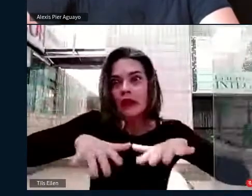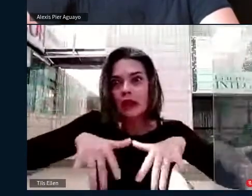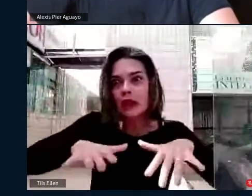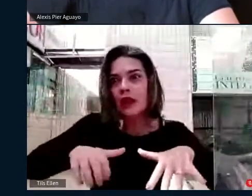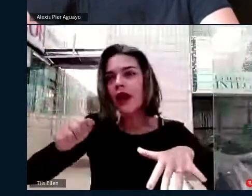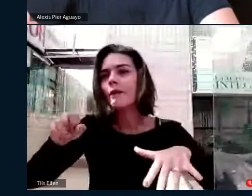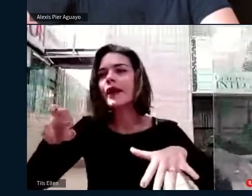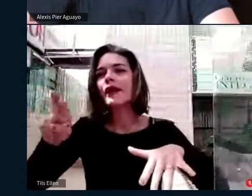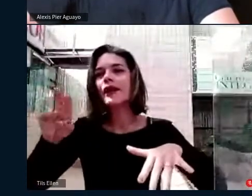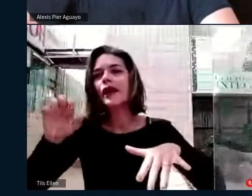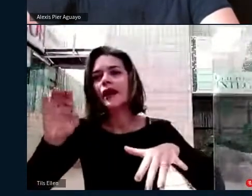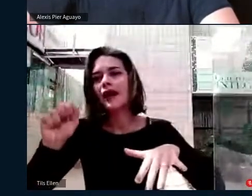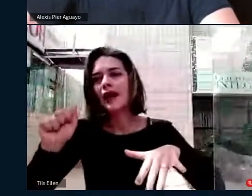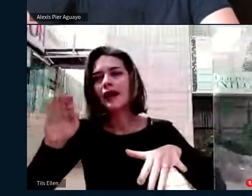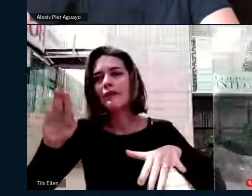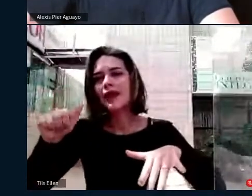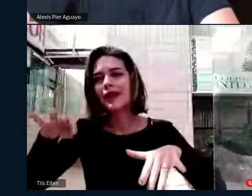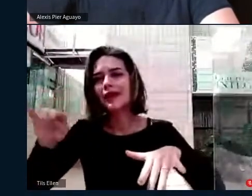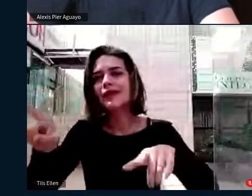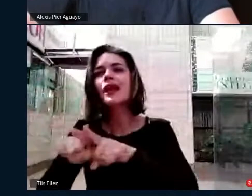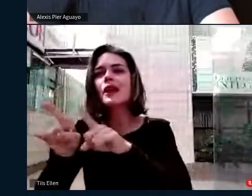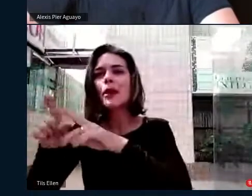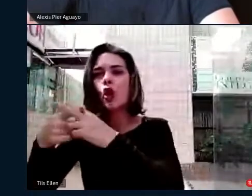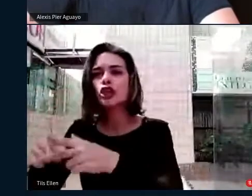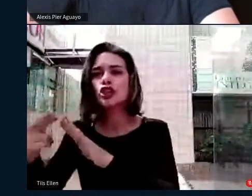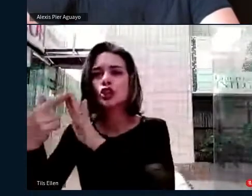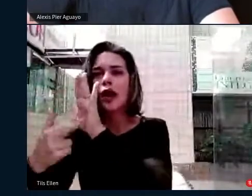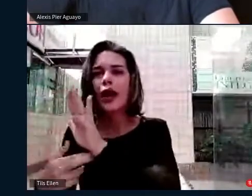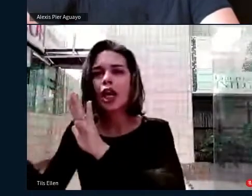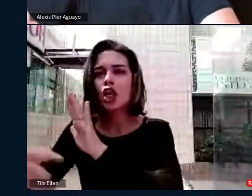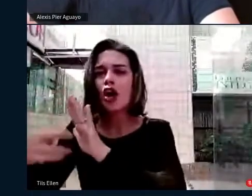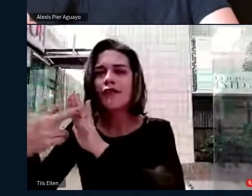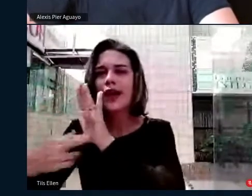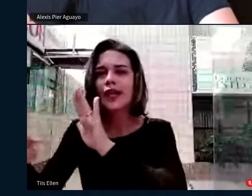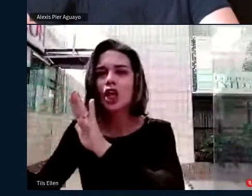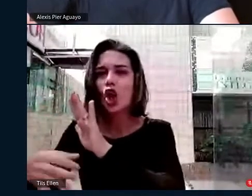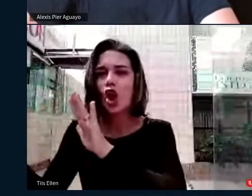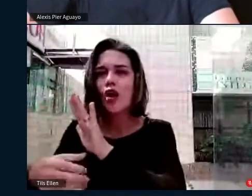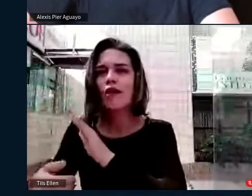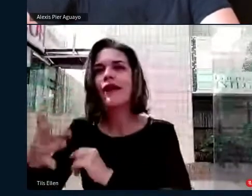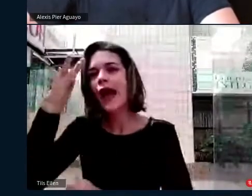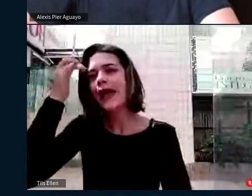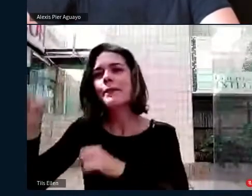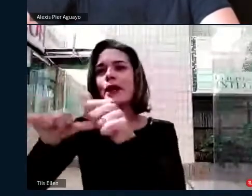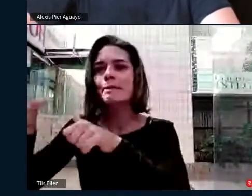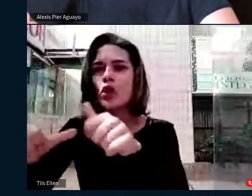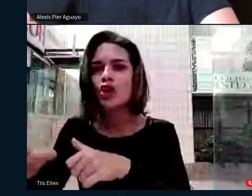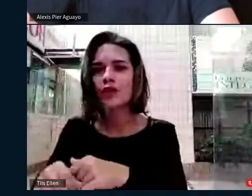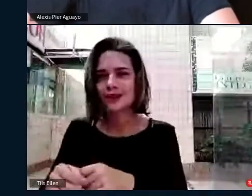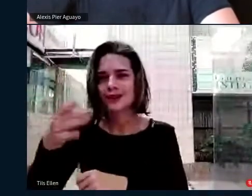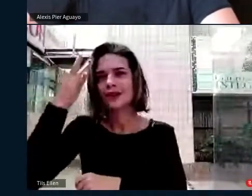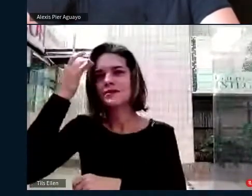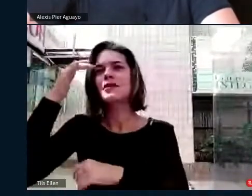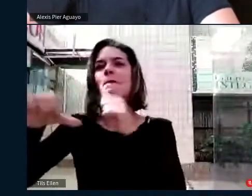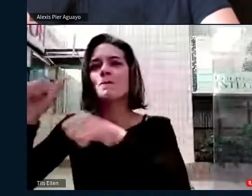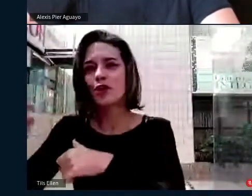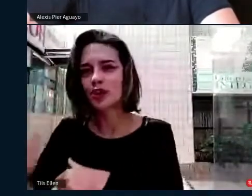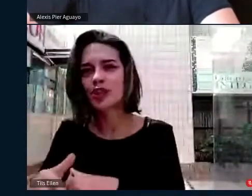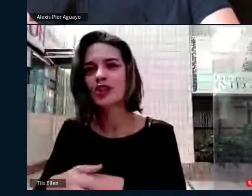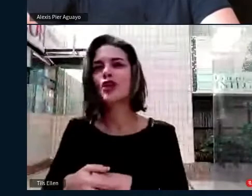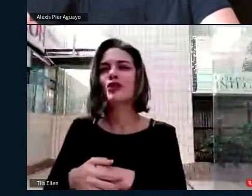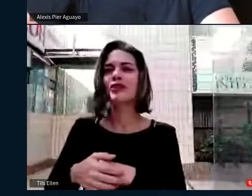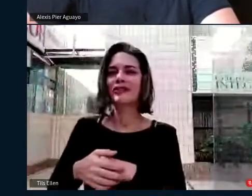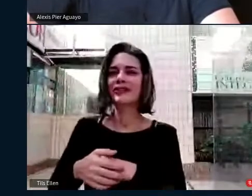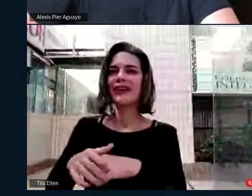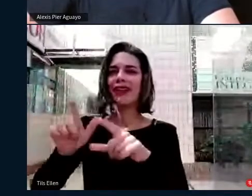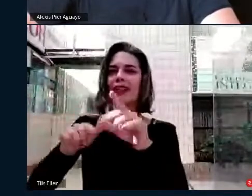dormiram, refazendo as normas, porque eles dormem. Aí eles sonham e falam assim, olha, gente, amanhã a gente vai mudar a norma. Então, o que era negrito vira itálico, o que